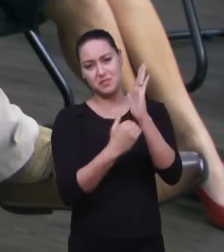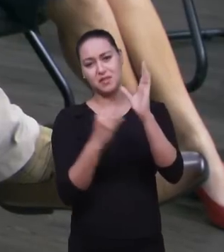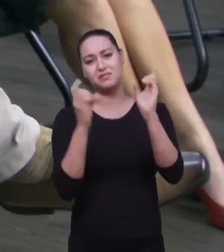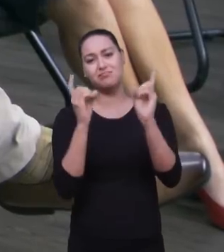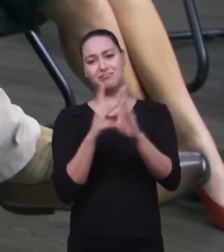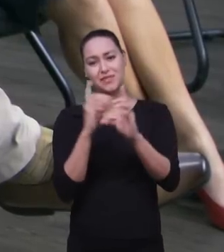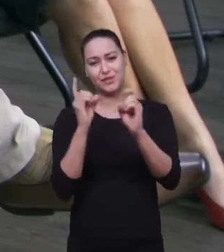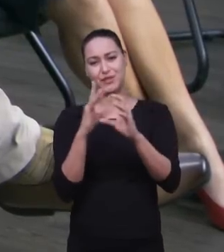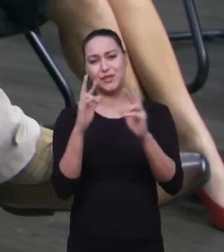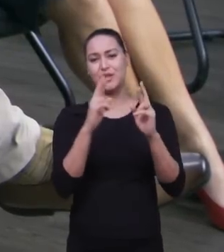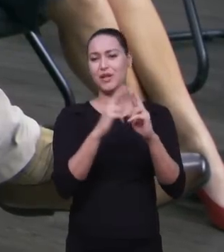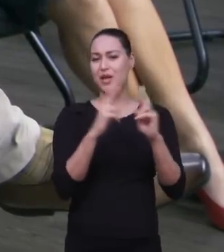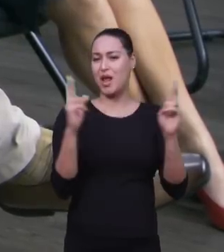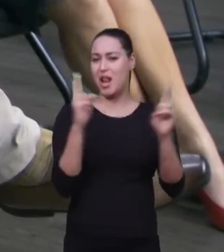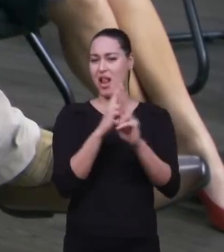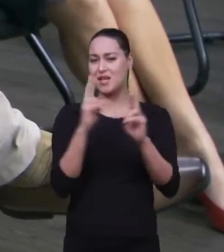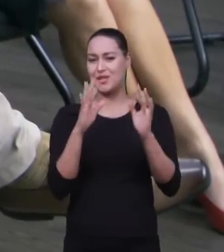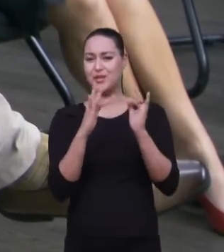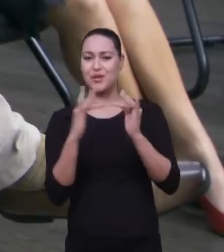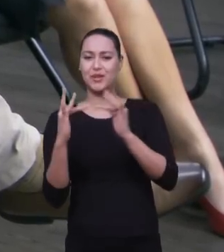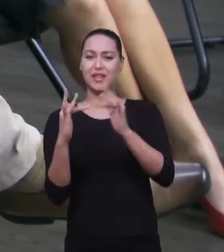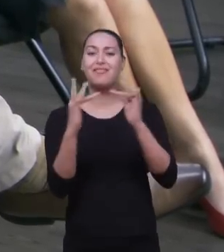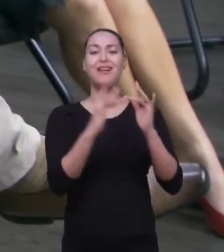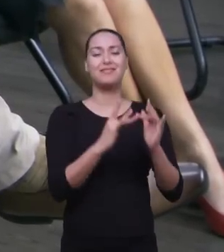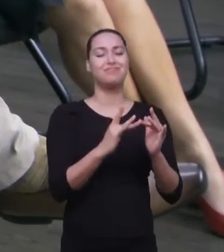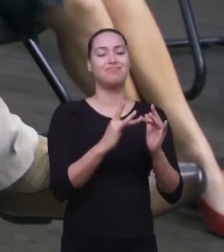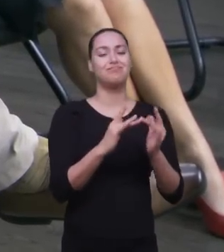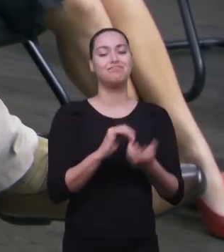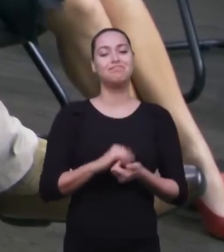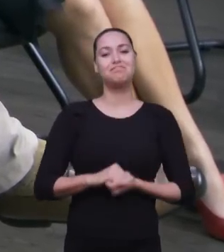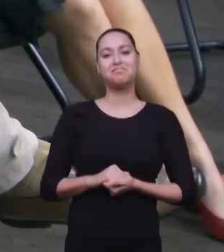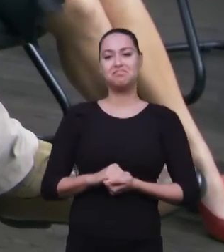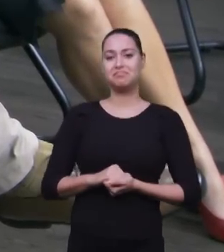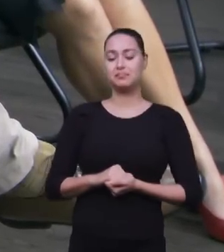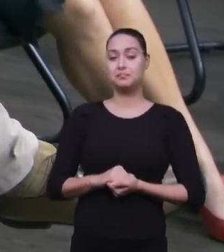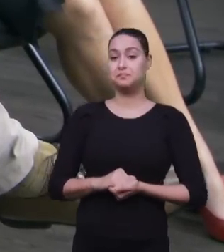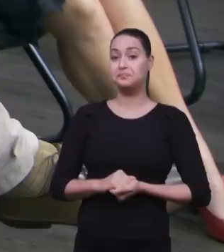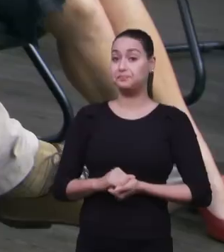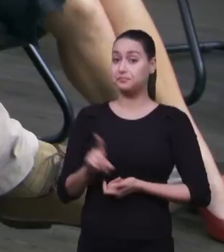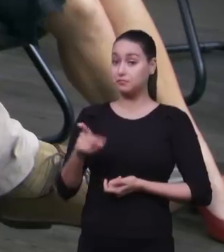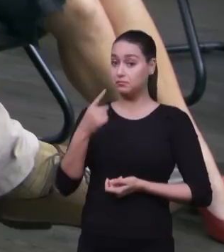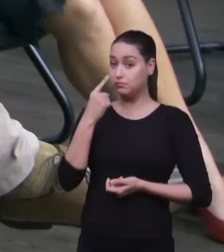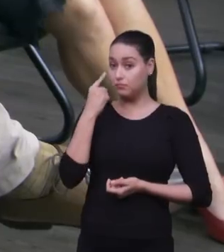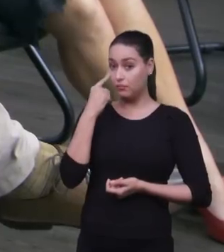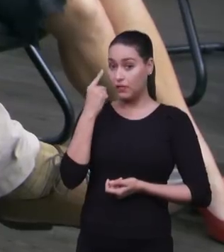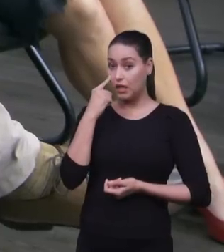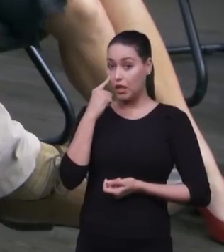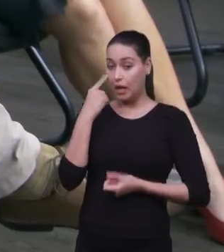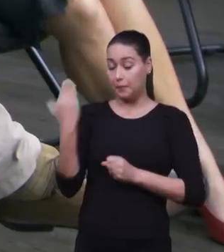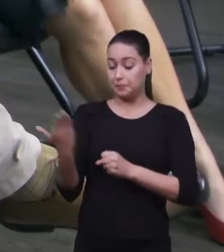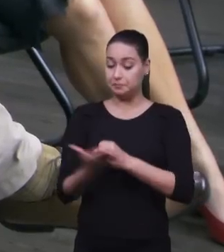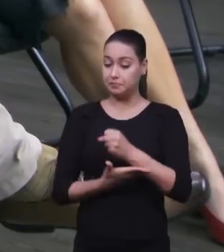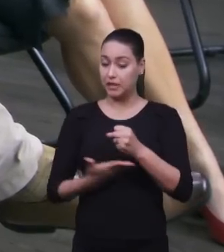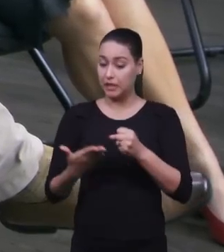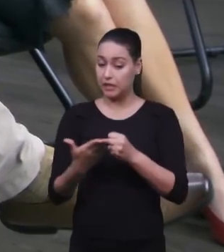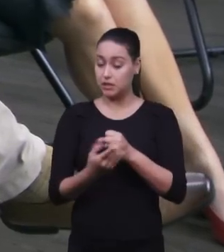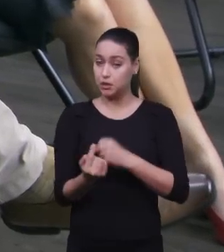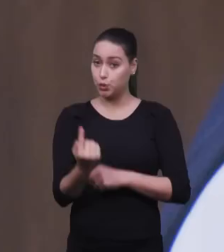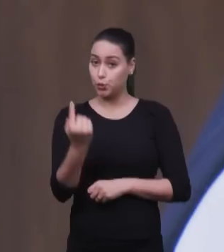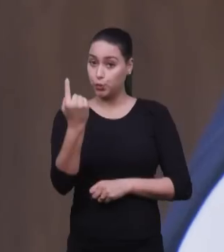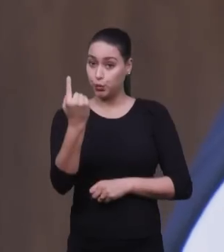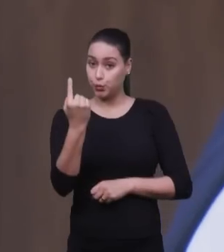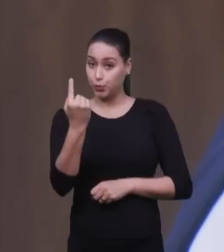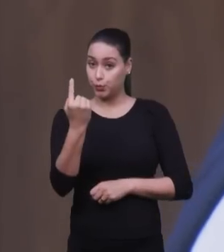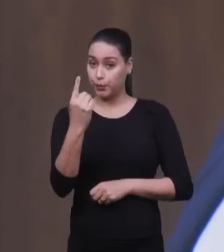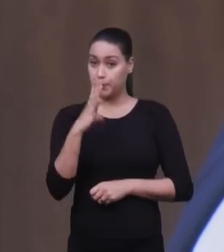doutrinários que vão se conectando um com o outro. Bom, veja bem, o único elemento básico